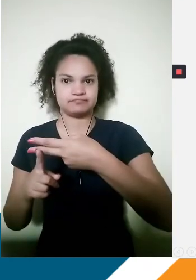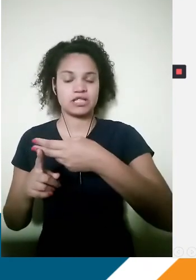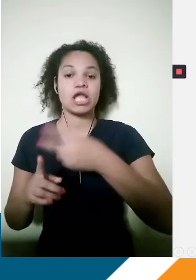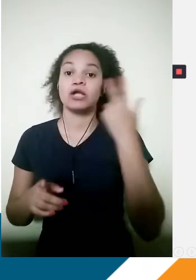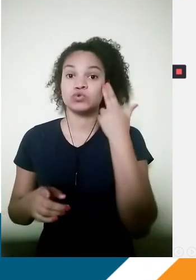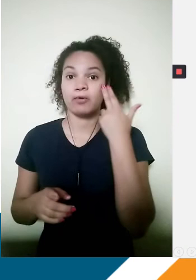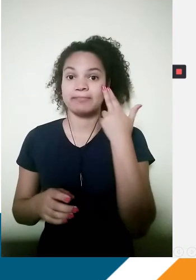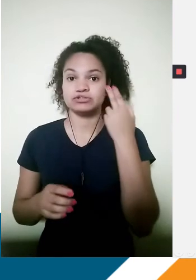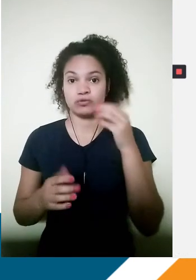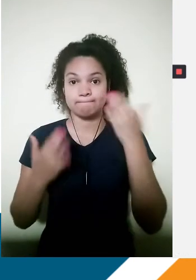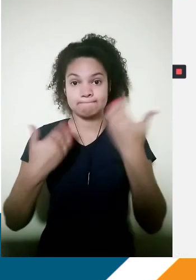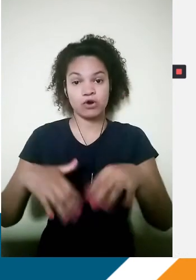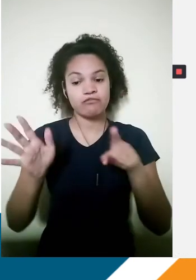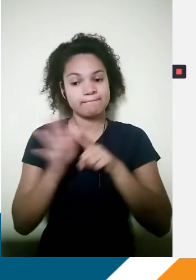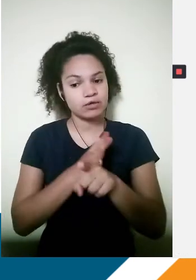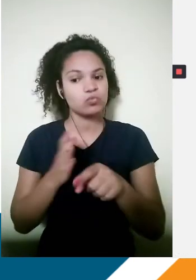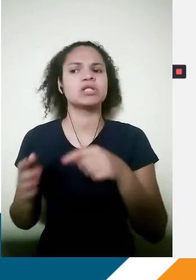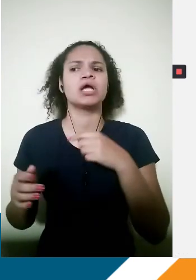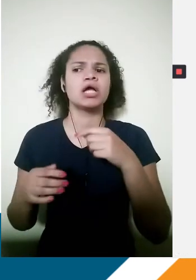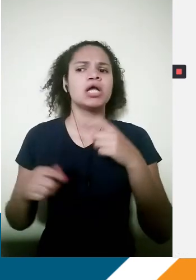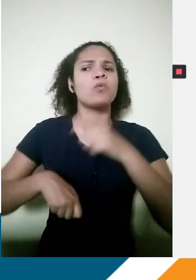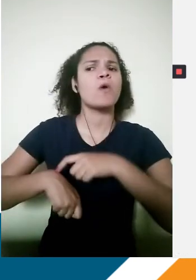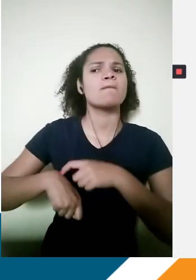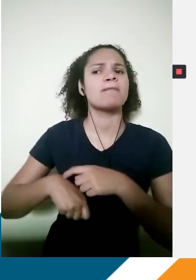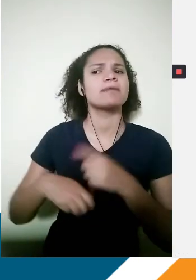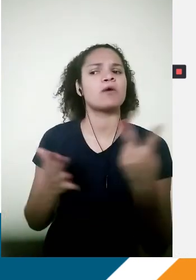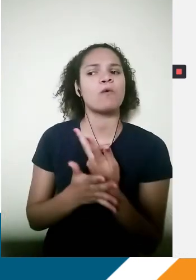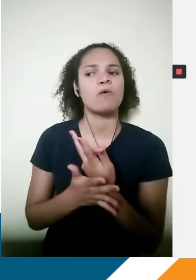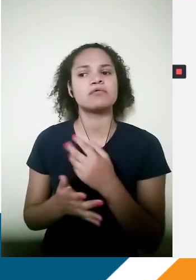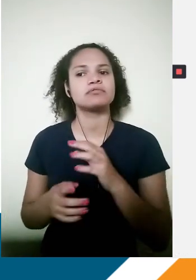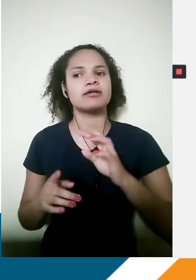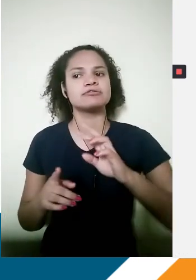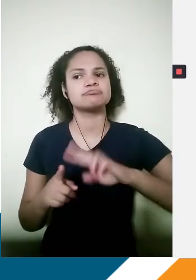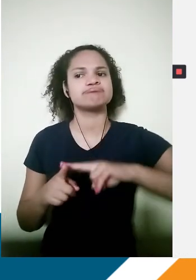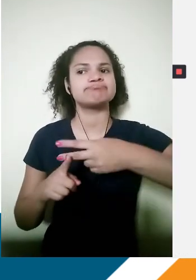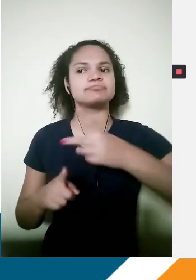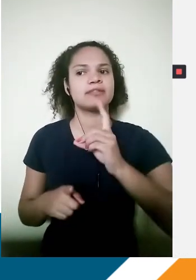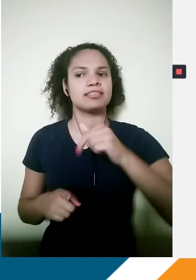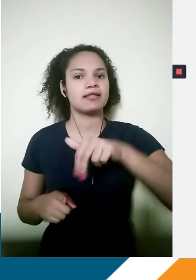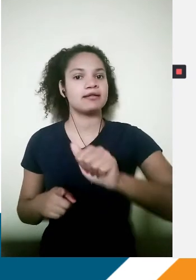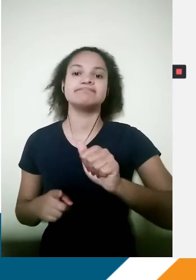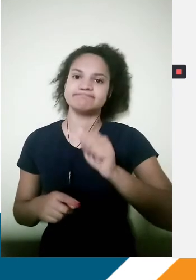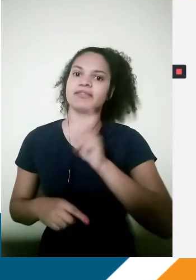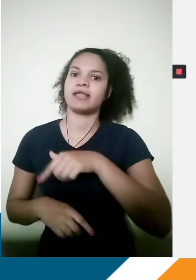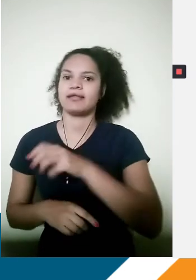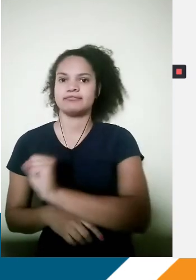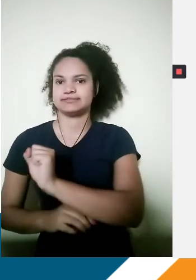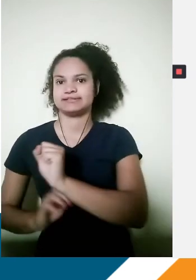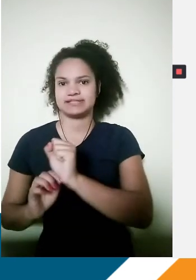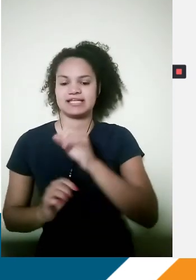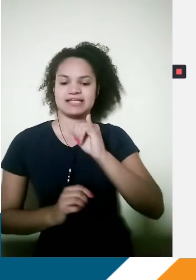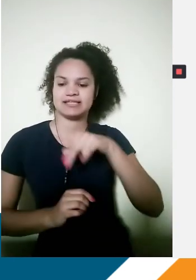ocorre a duplicação do DNA. Aquela chamada duplicação semiconservativa, porque é o que vai gerar a duplicação